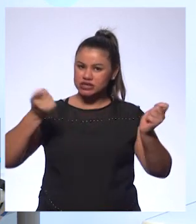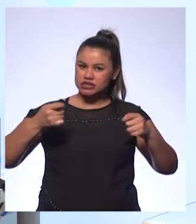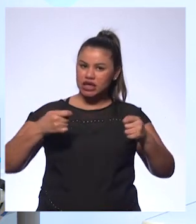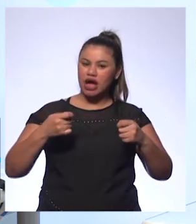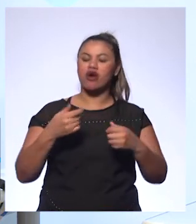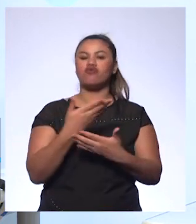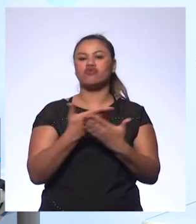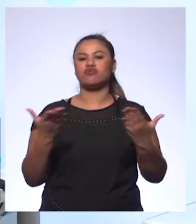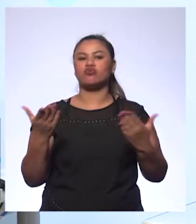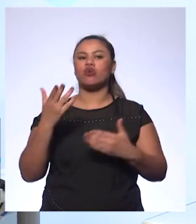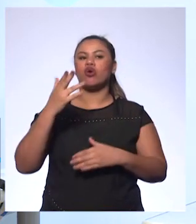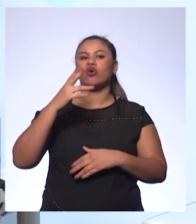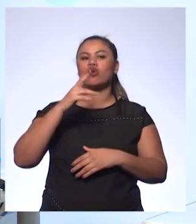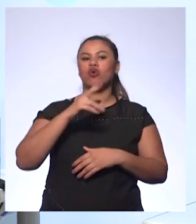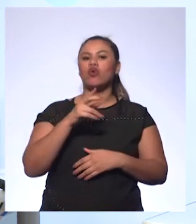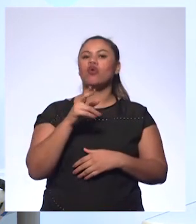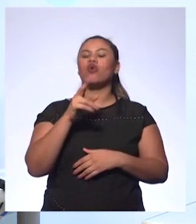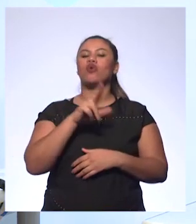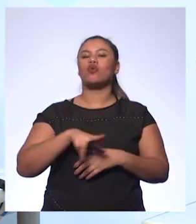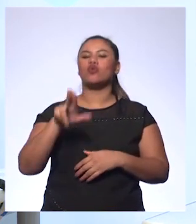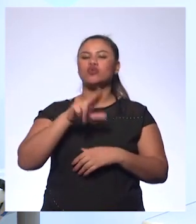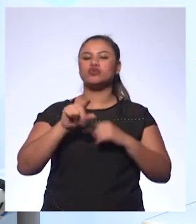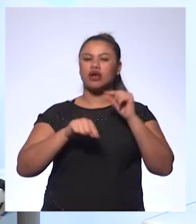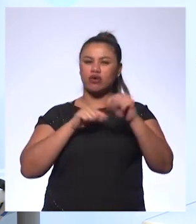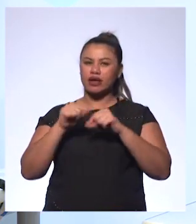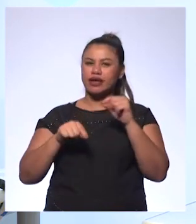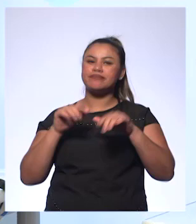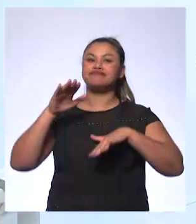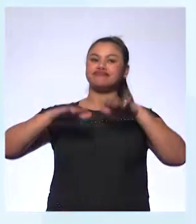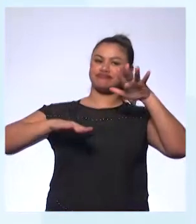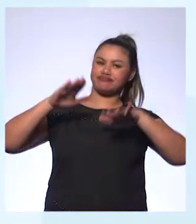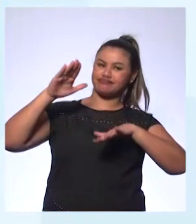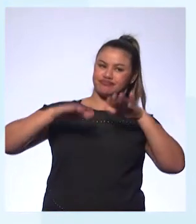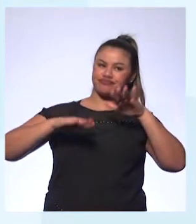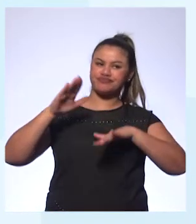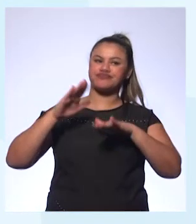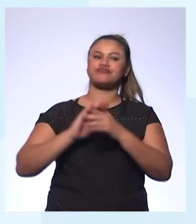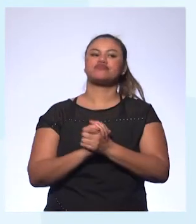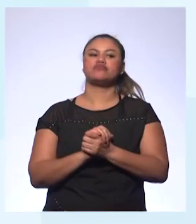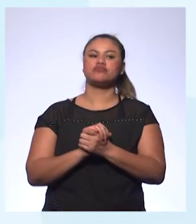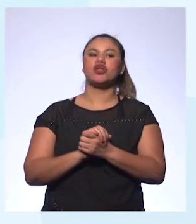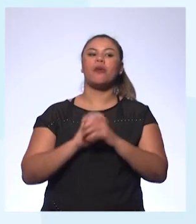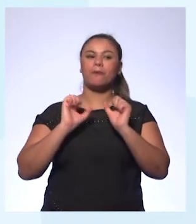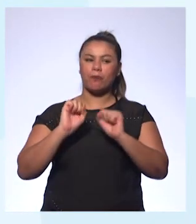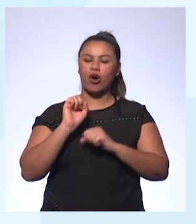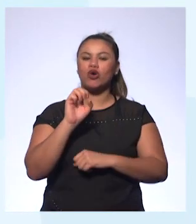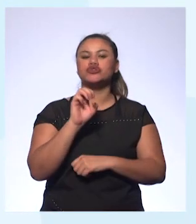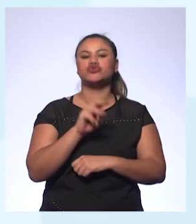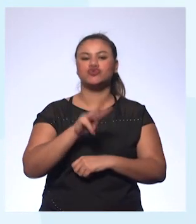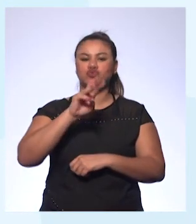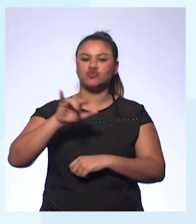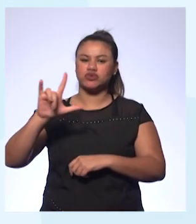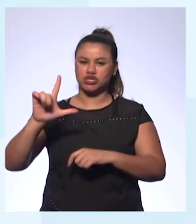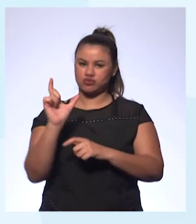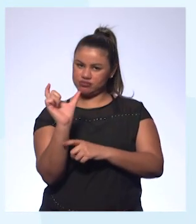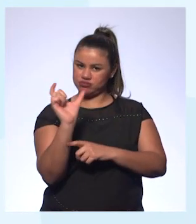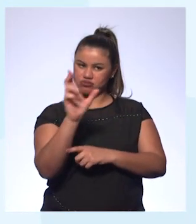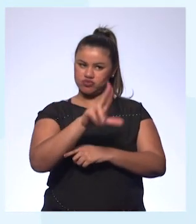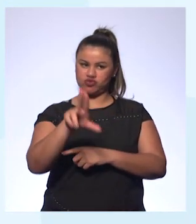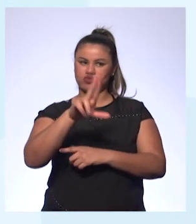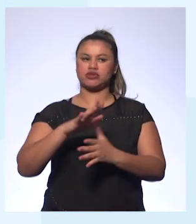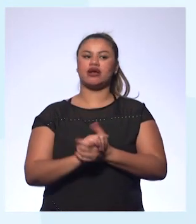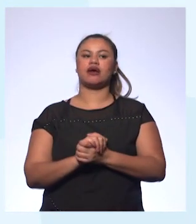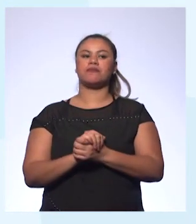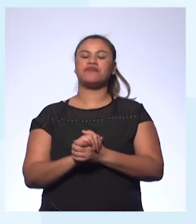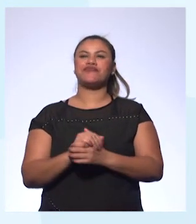con Il se você for usar probable que é provavelmente né então você vai usar o eu quando você usa ex-paquita eu